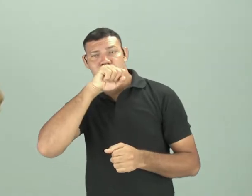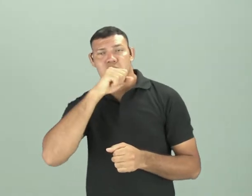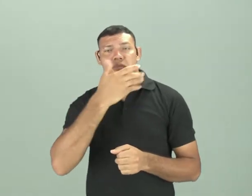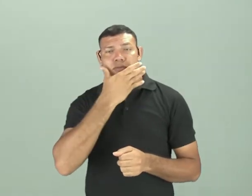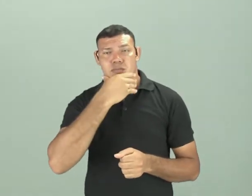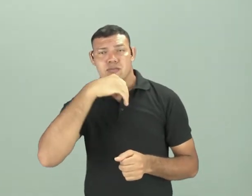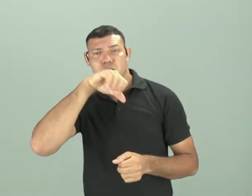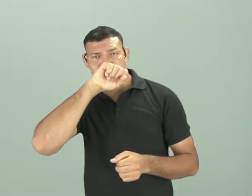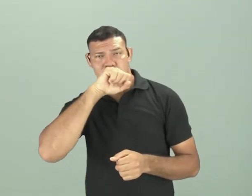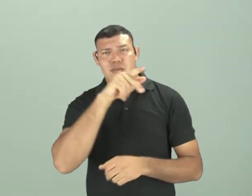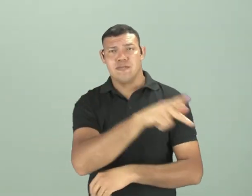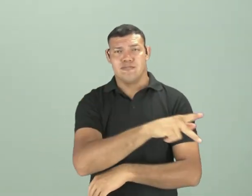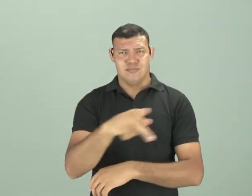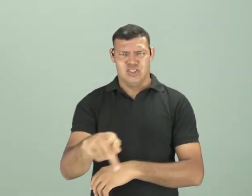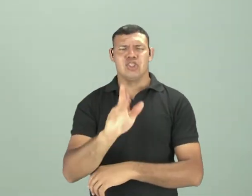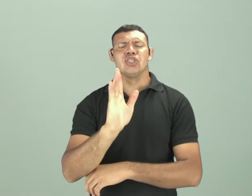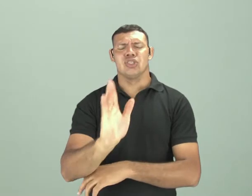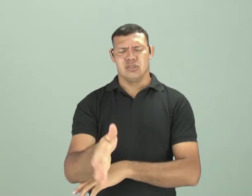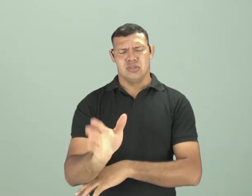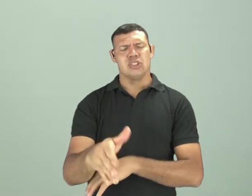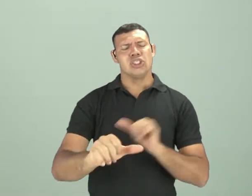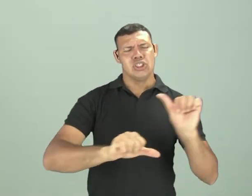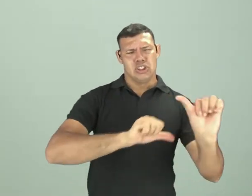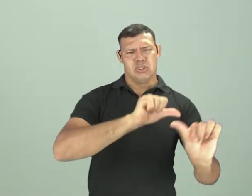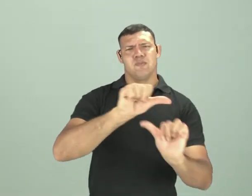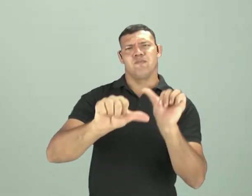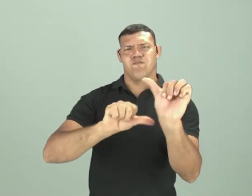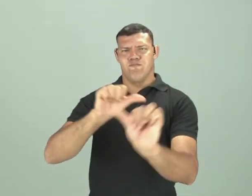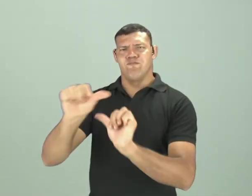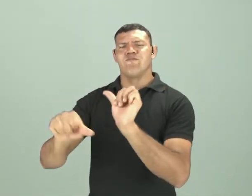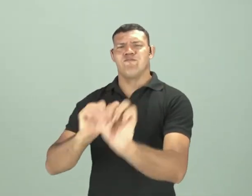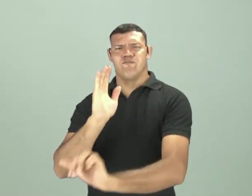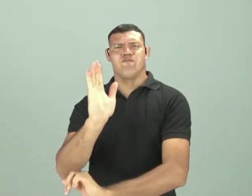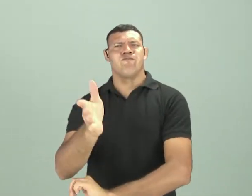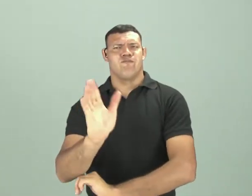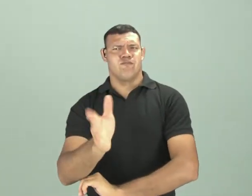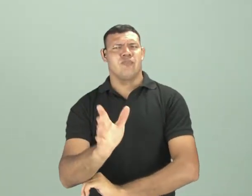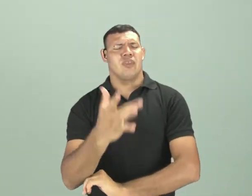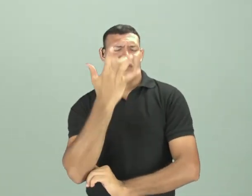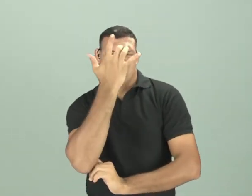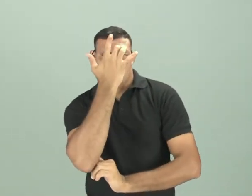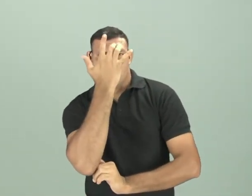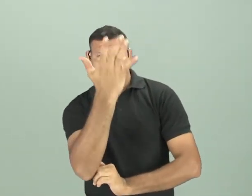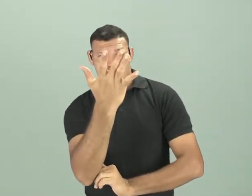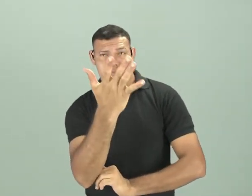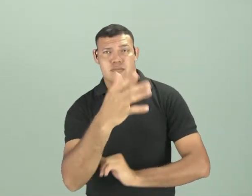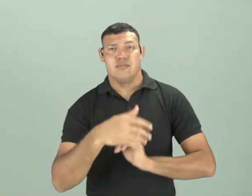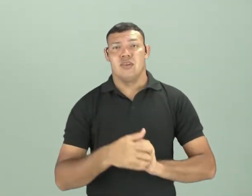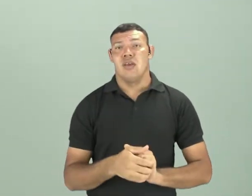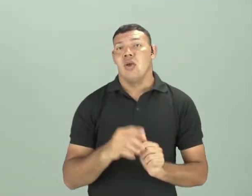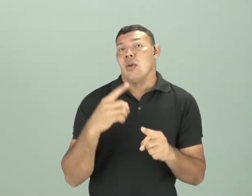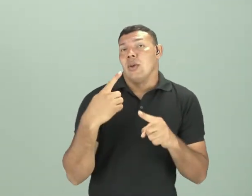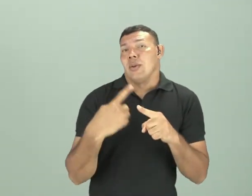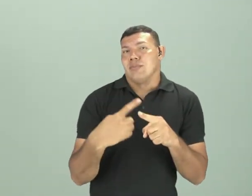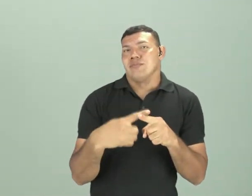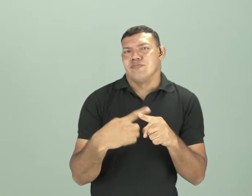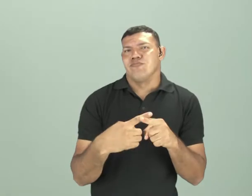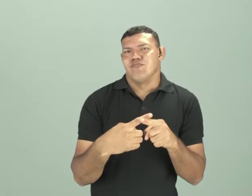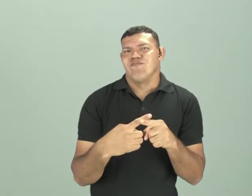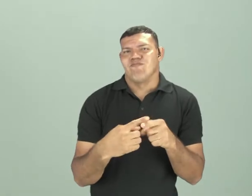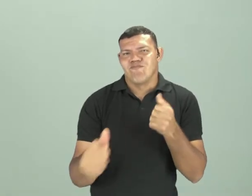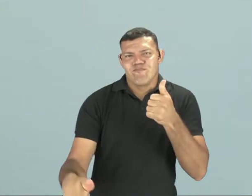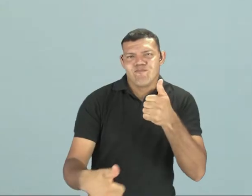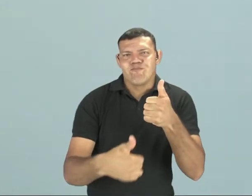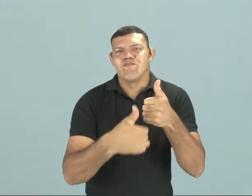seu professor já passou por essas transformações, isso se torna mais fácil. Neles poderá procurar